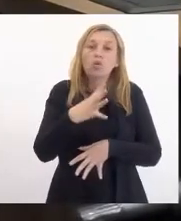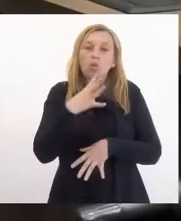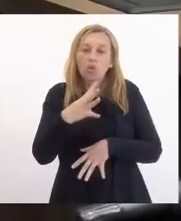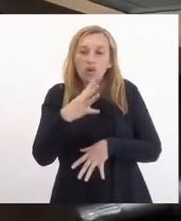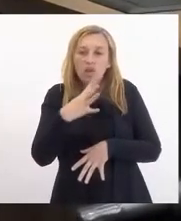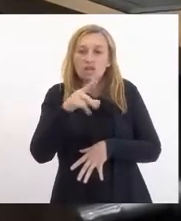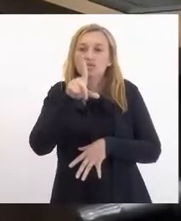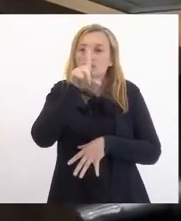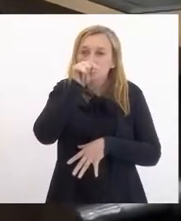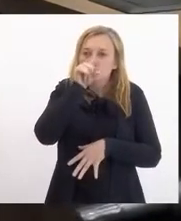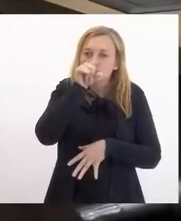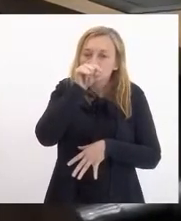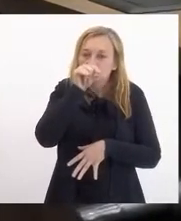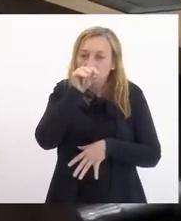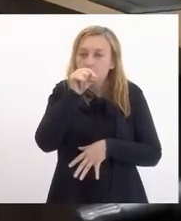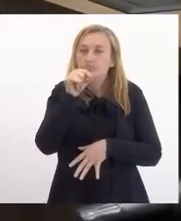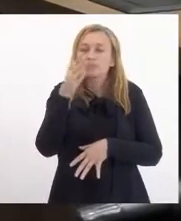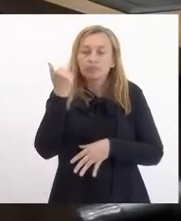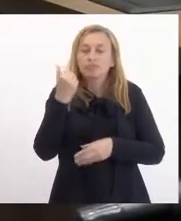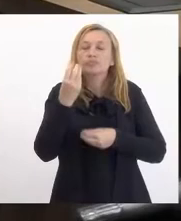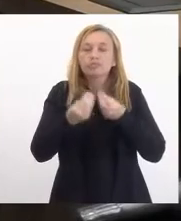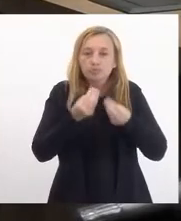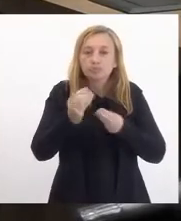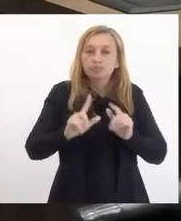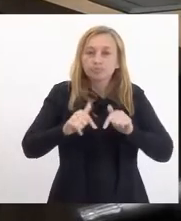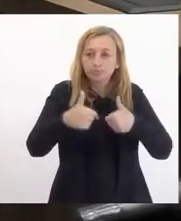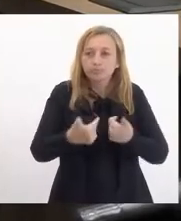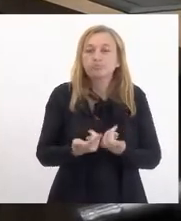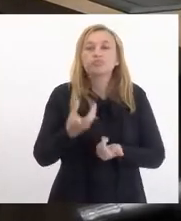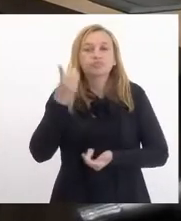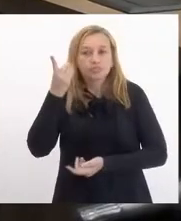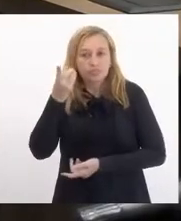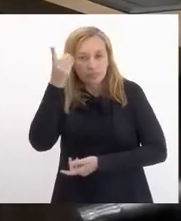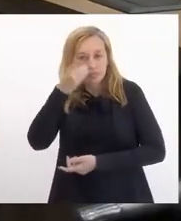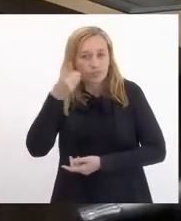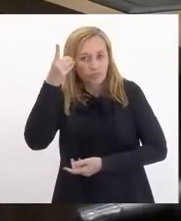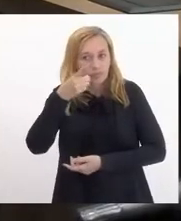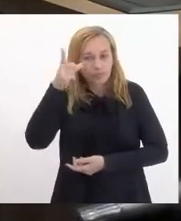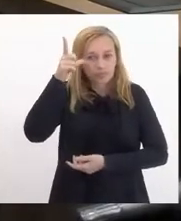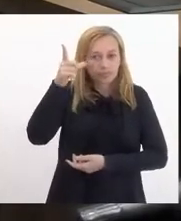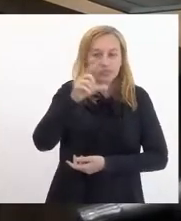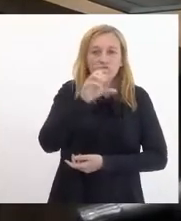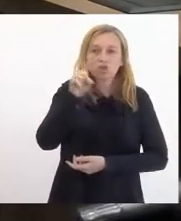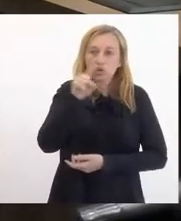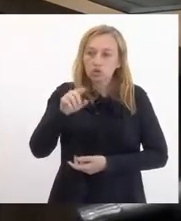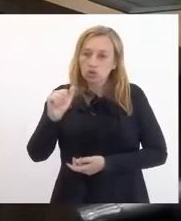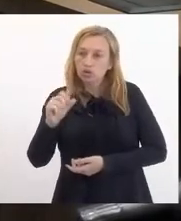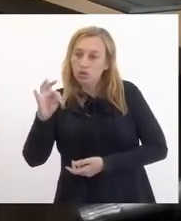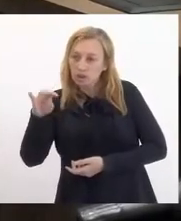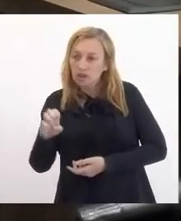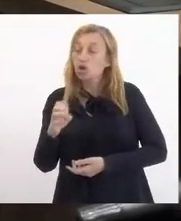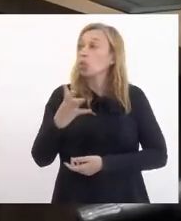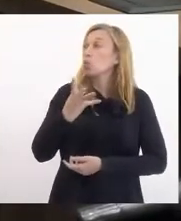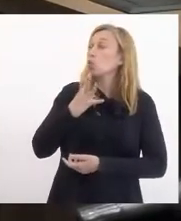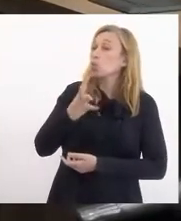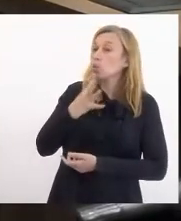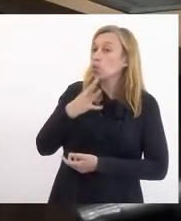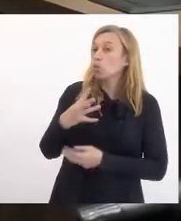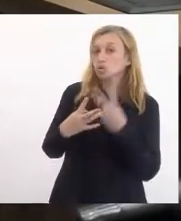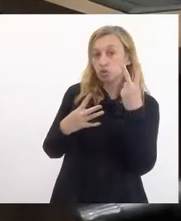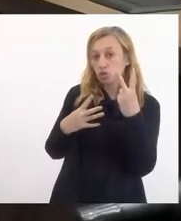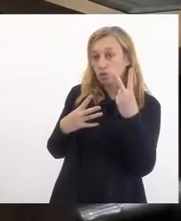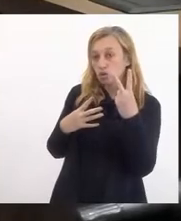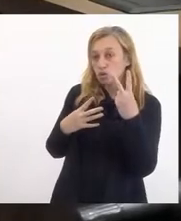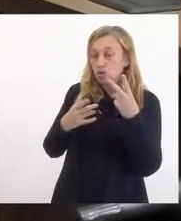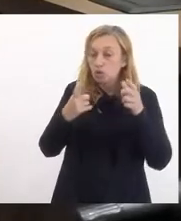dimensão. Na terra da deputada Lucinha, na nossa querida Zona Oeste, eu conheço